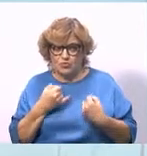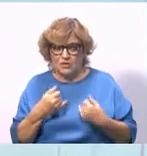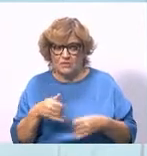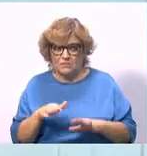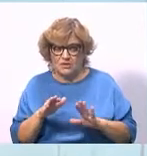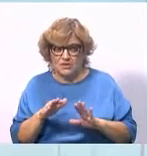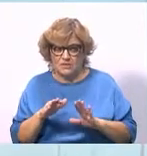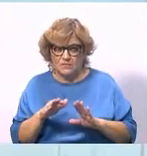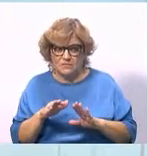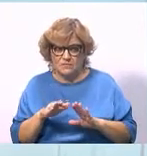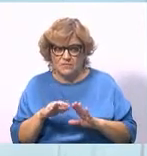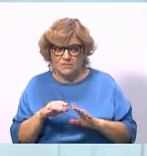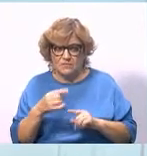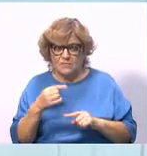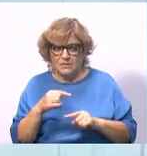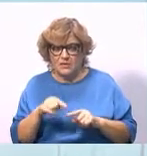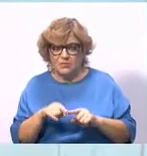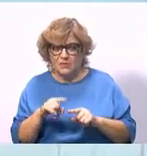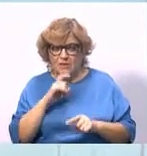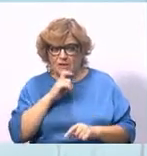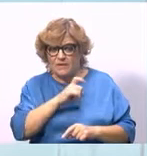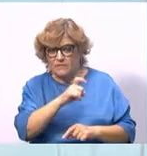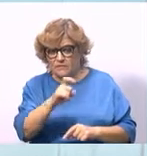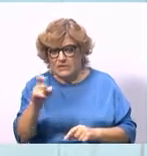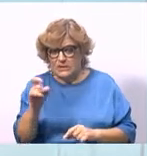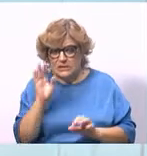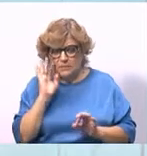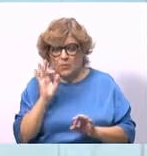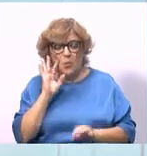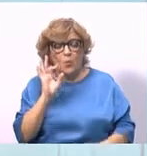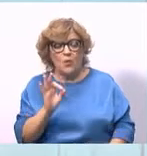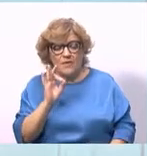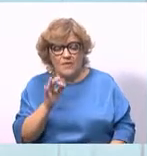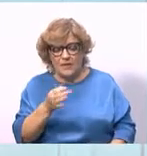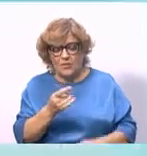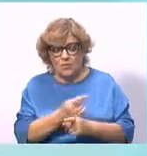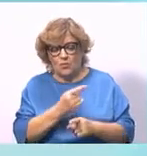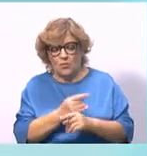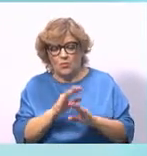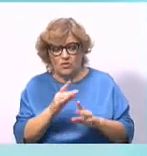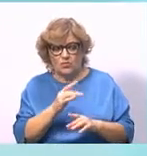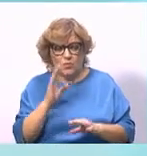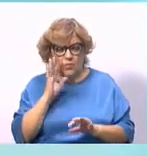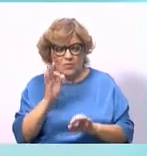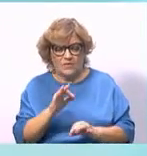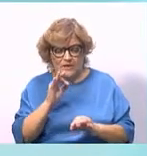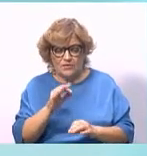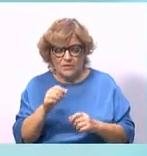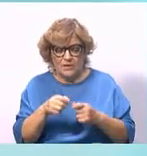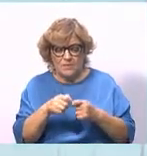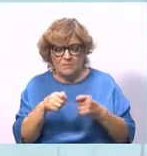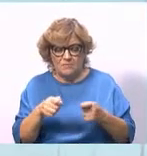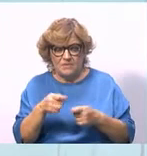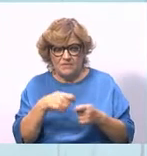mas temos que também avisar neste sentido. Cuidado com essas coisas. Claro. Cuidado com os pensos que se